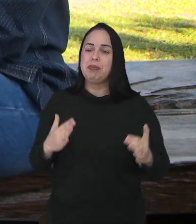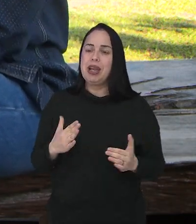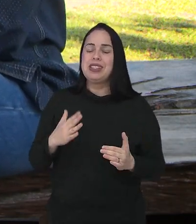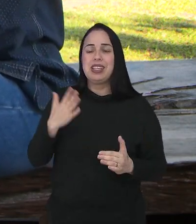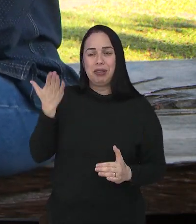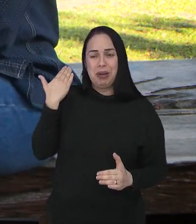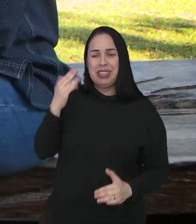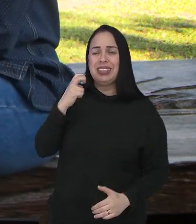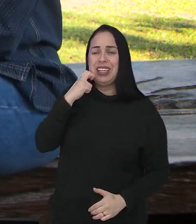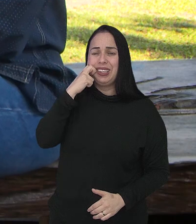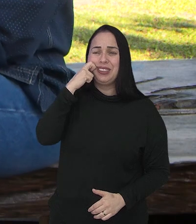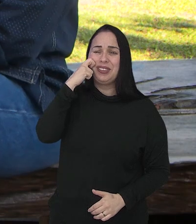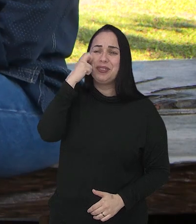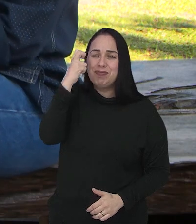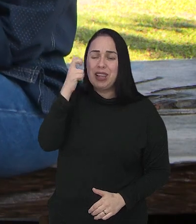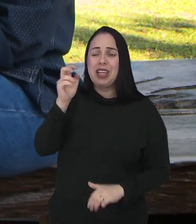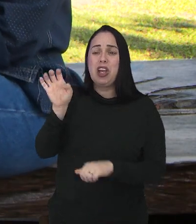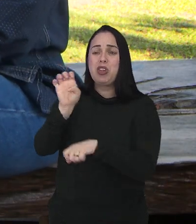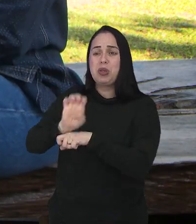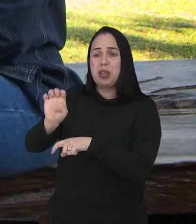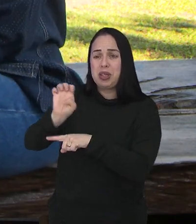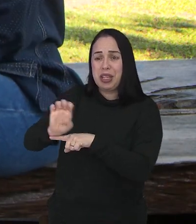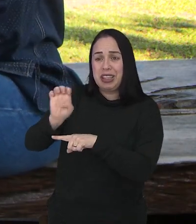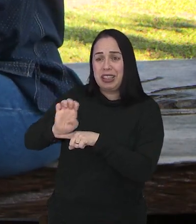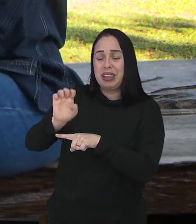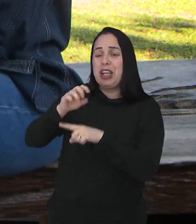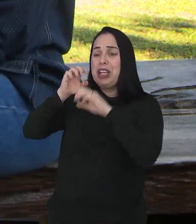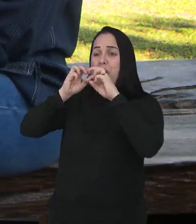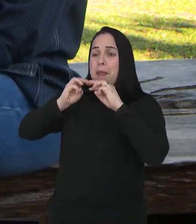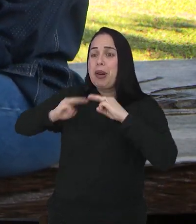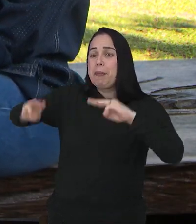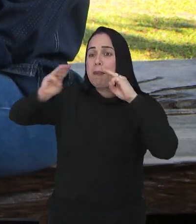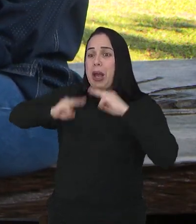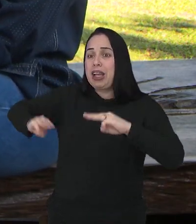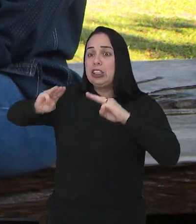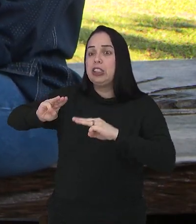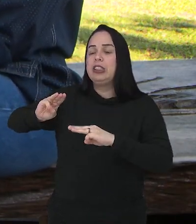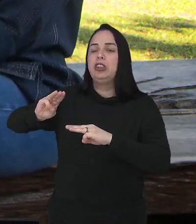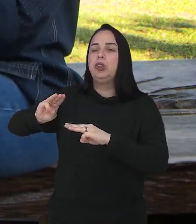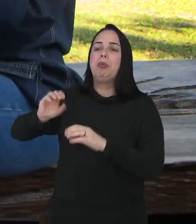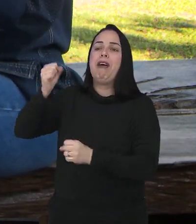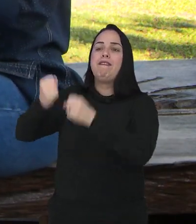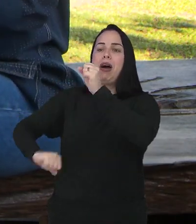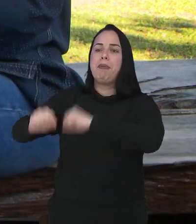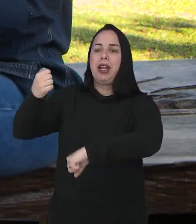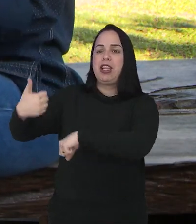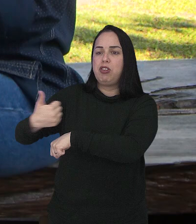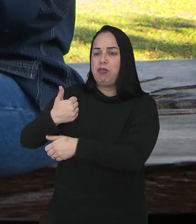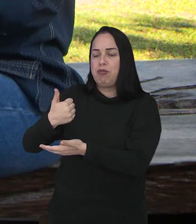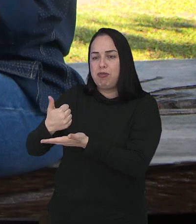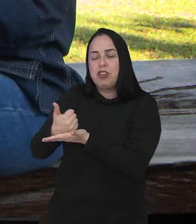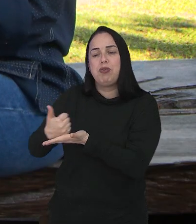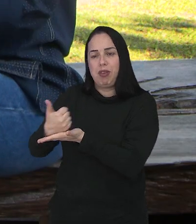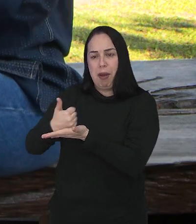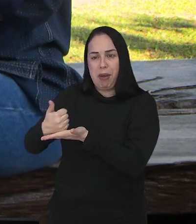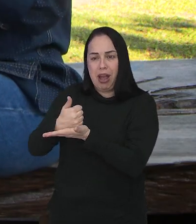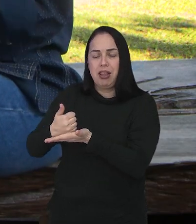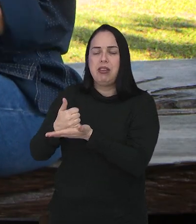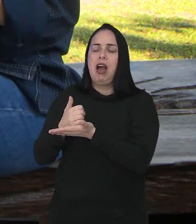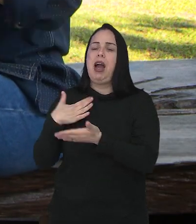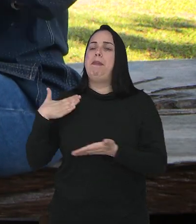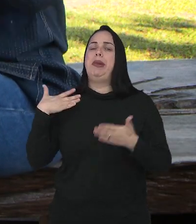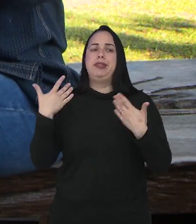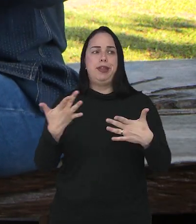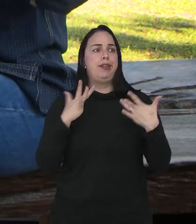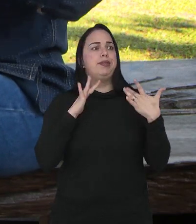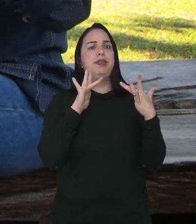muito tímida e o meu estágio foi como propagandista de laboratório farmacêutico. Então eu tive que falar com o médico, com o